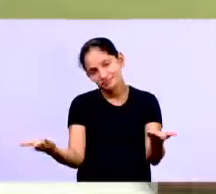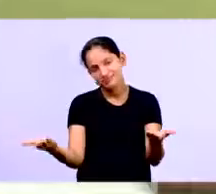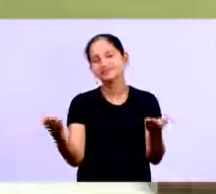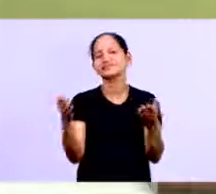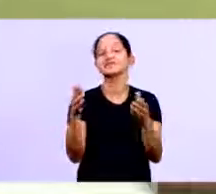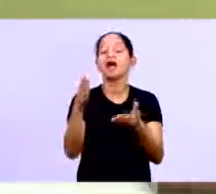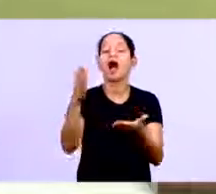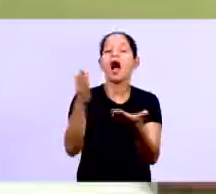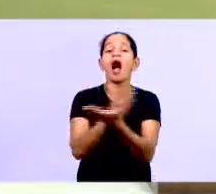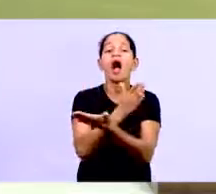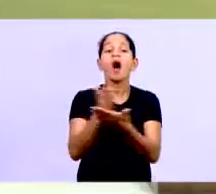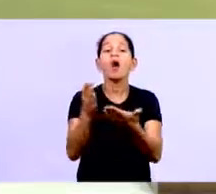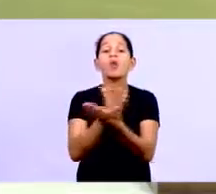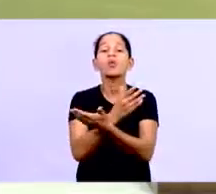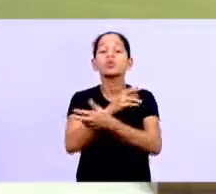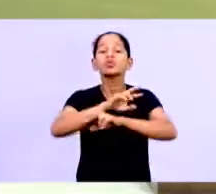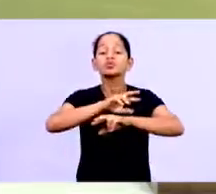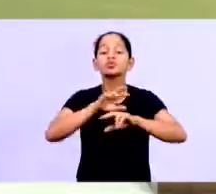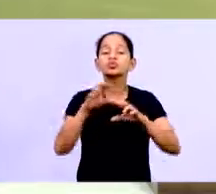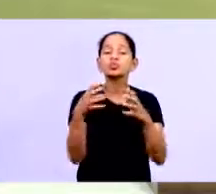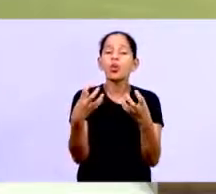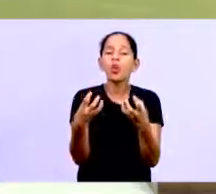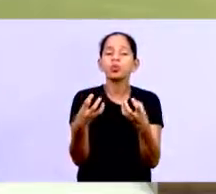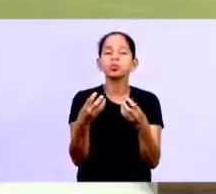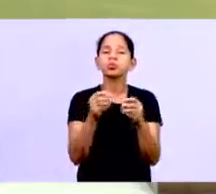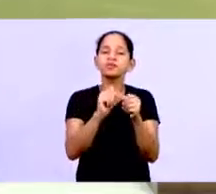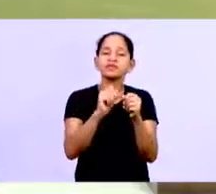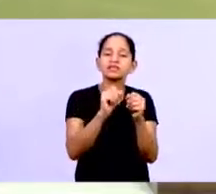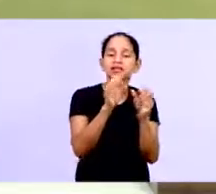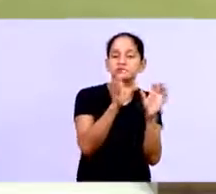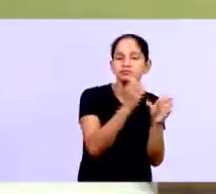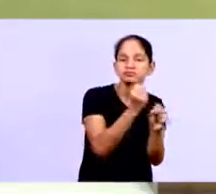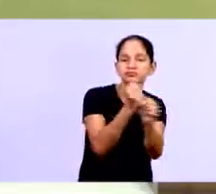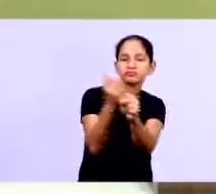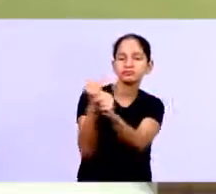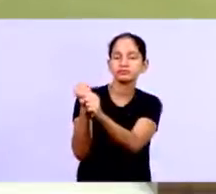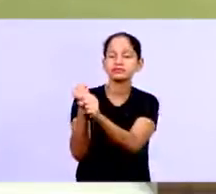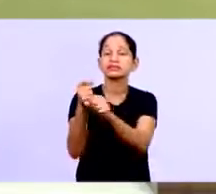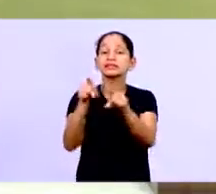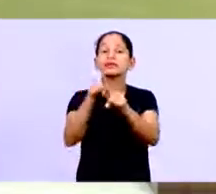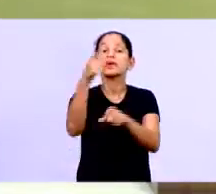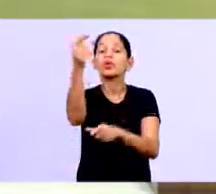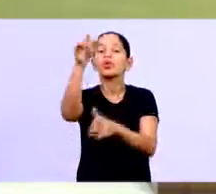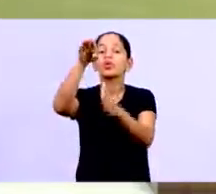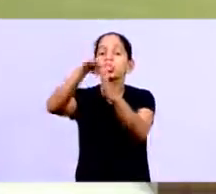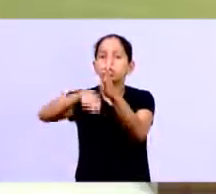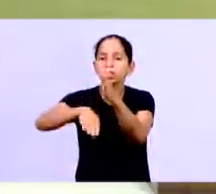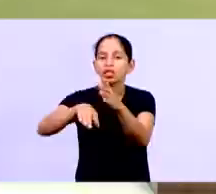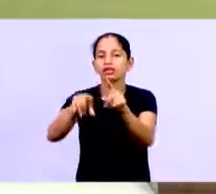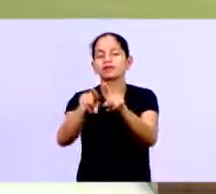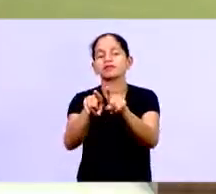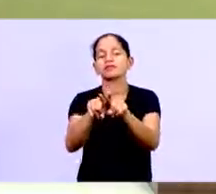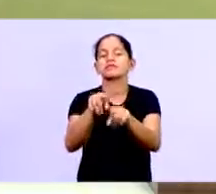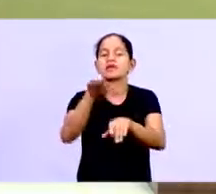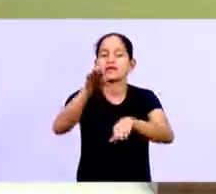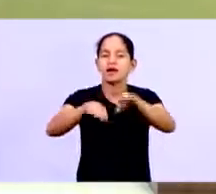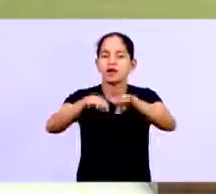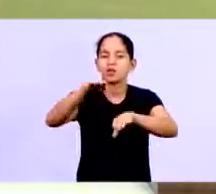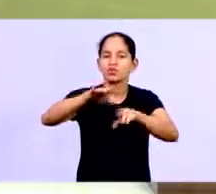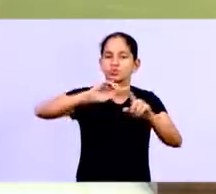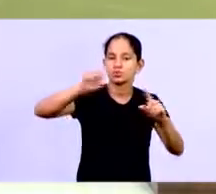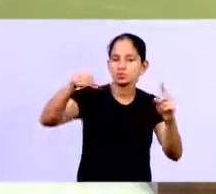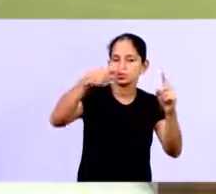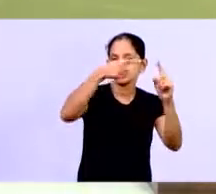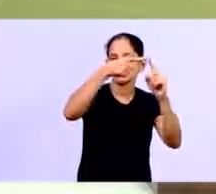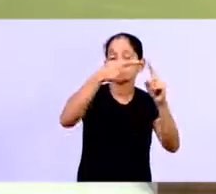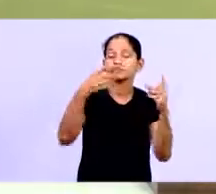veremos alguns métodos de amortização, além do conteúdo de depreciação. Então hoje, o conteúdo, os objetivos da aula de hoje em